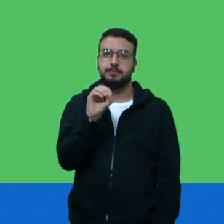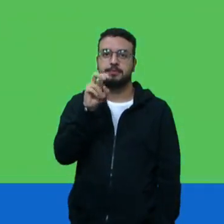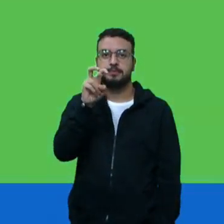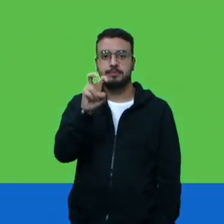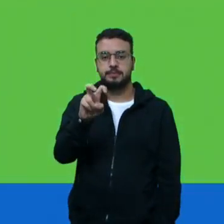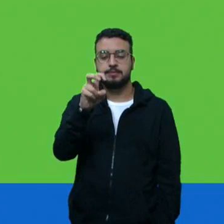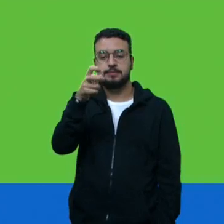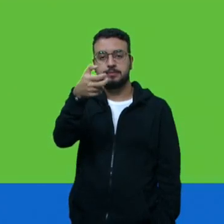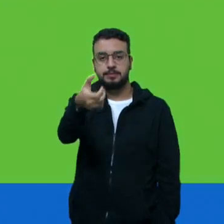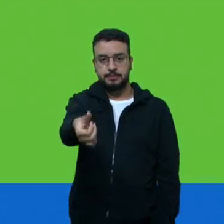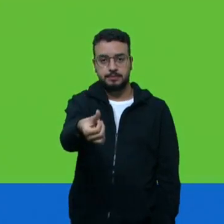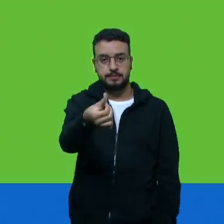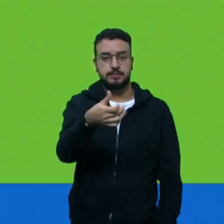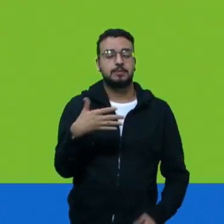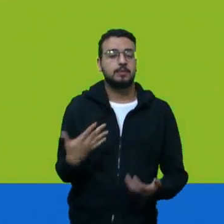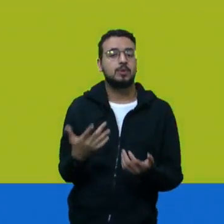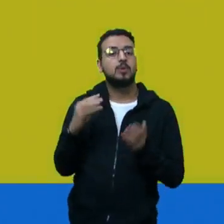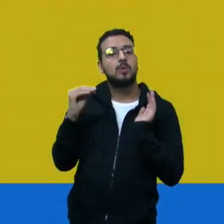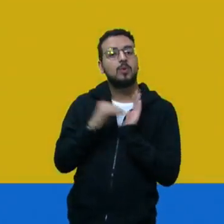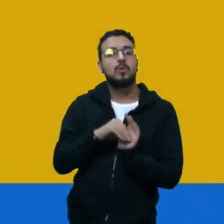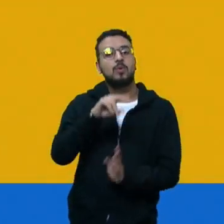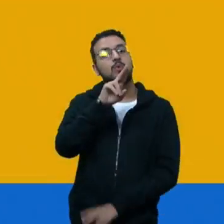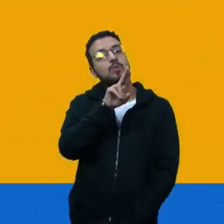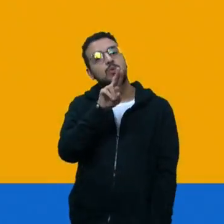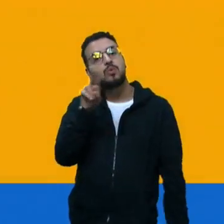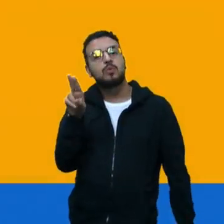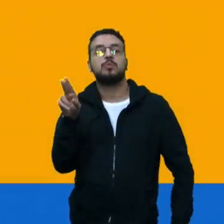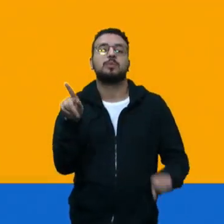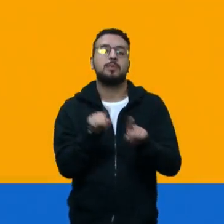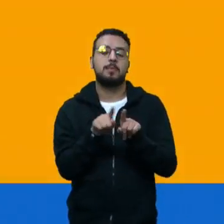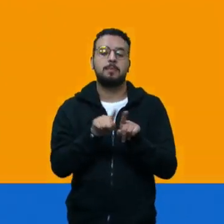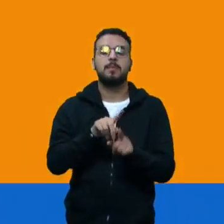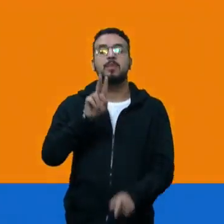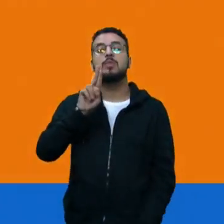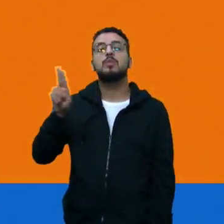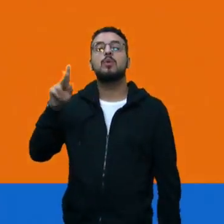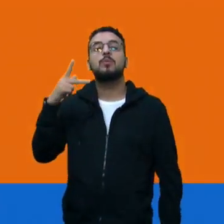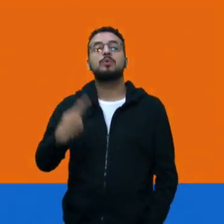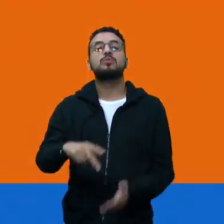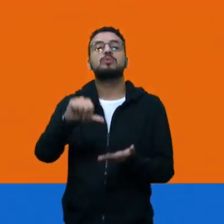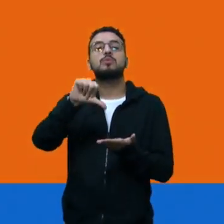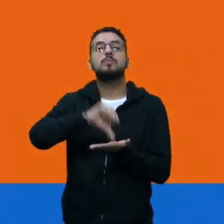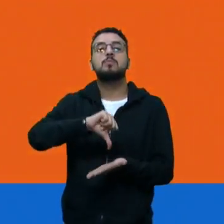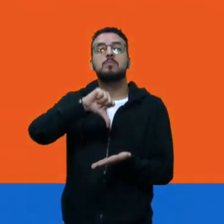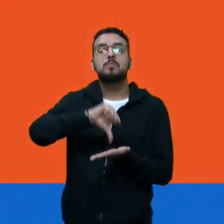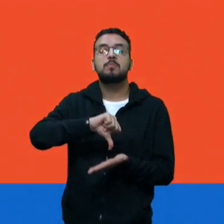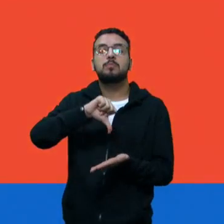667056. Então coloca o seu nome e também o nome do seu polo, tá? Para eu saber de onde você